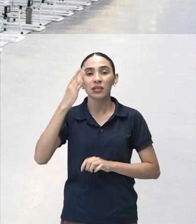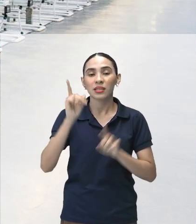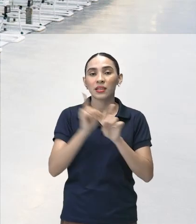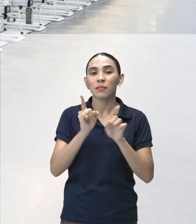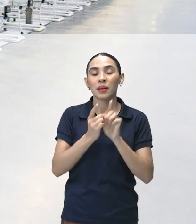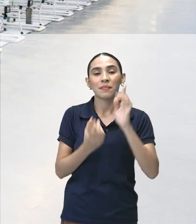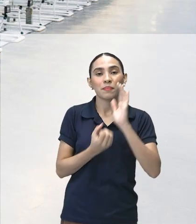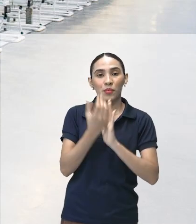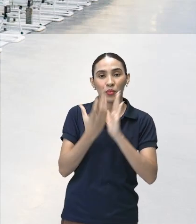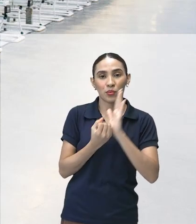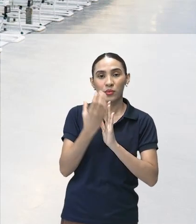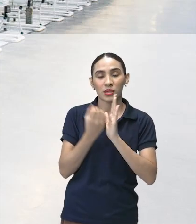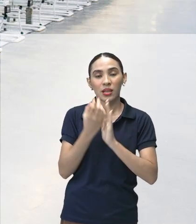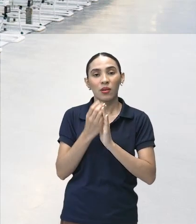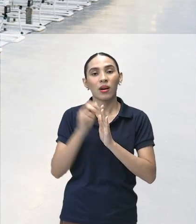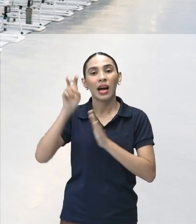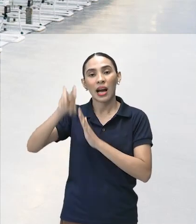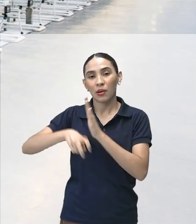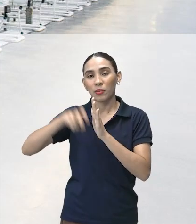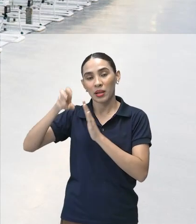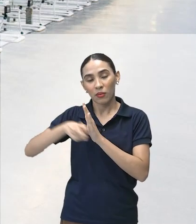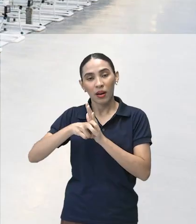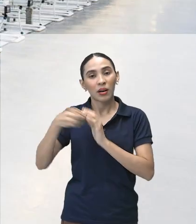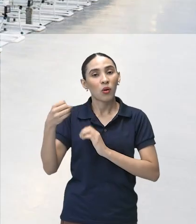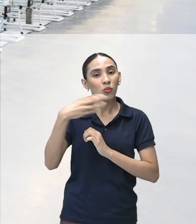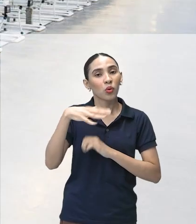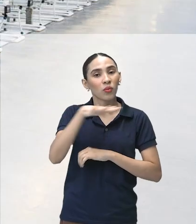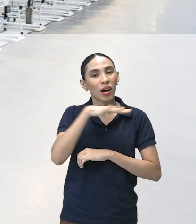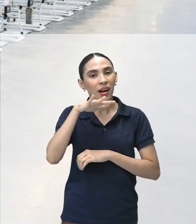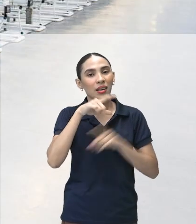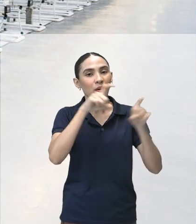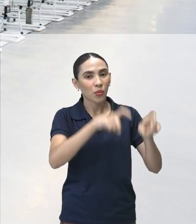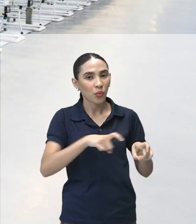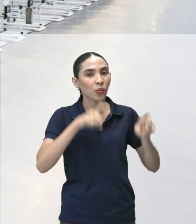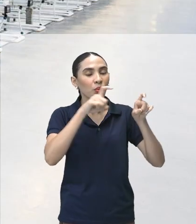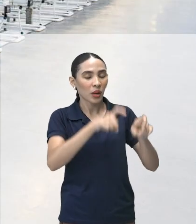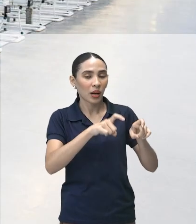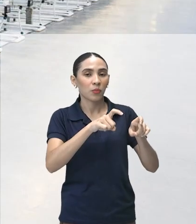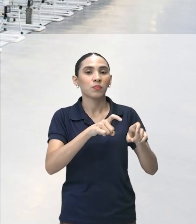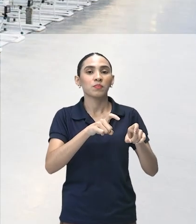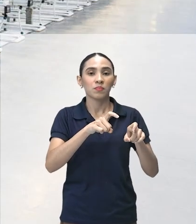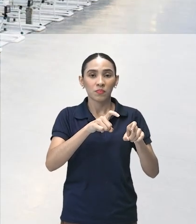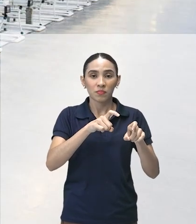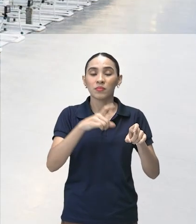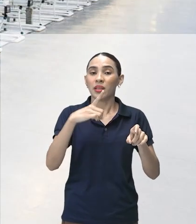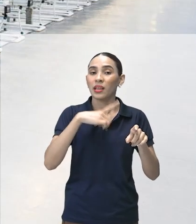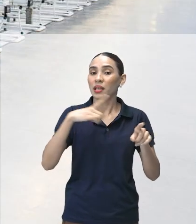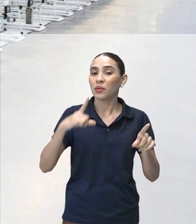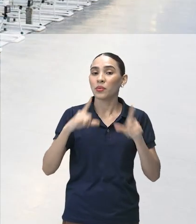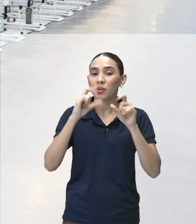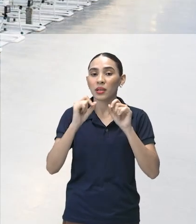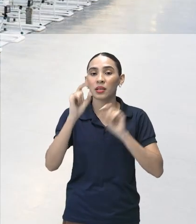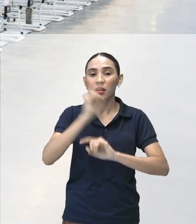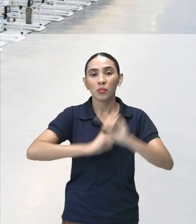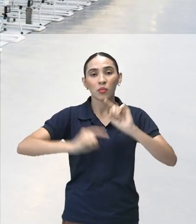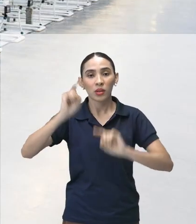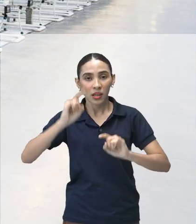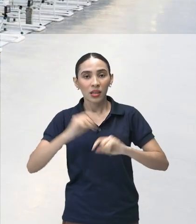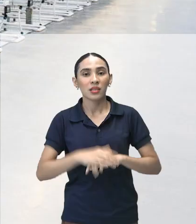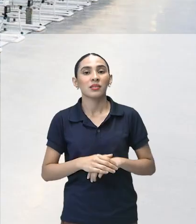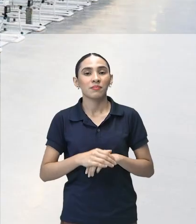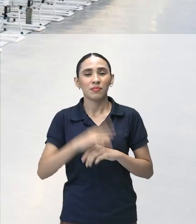da produção agropecuária a esse novo rural que está tendo essas transformações,